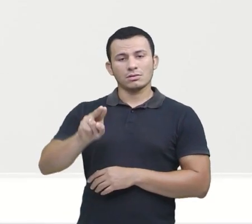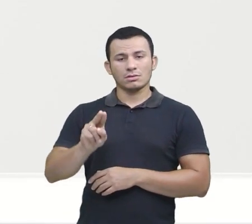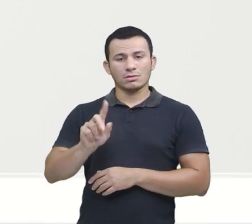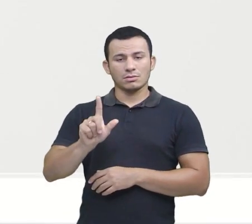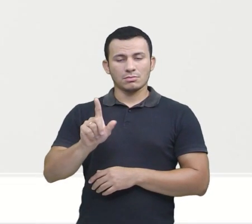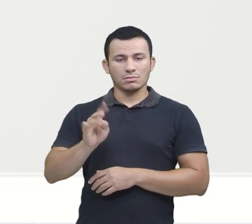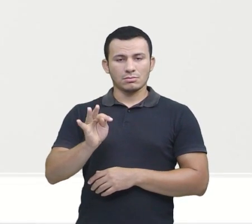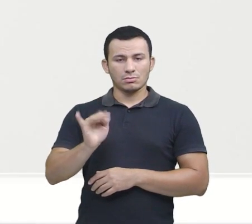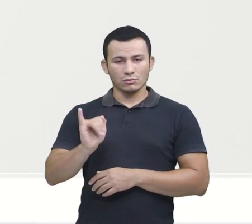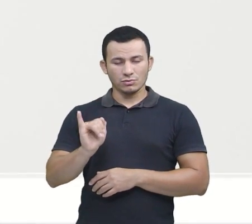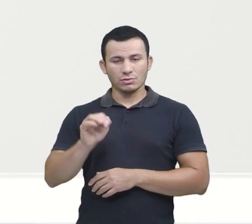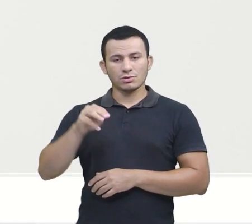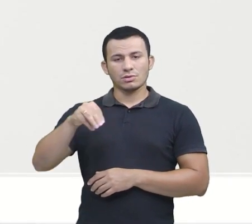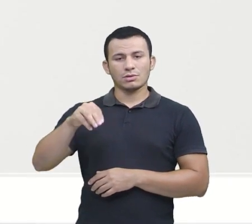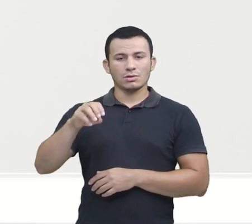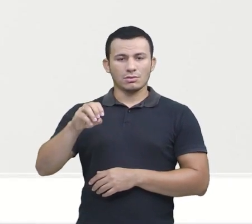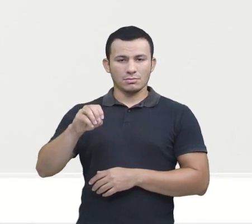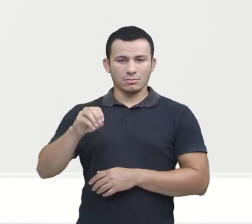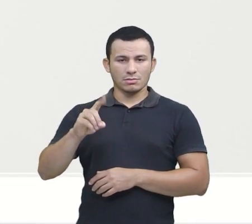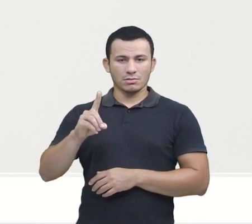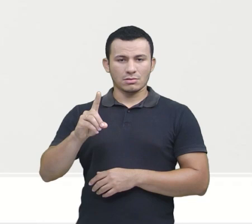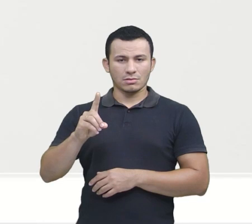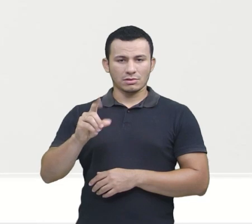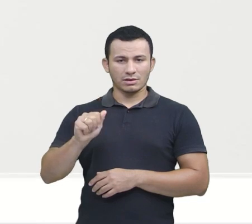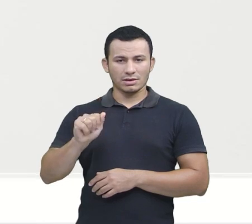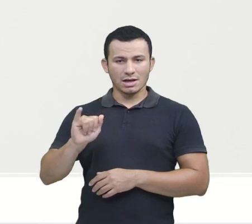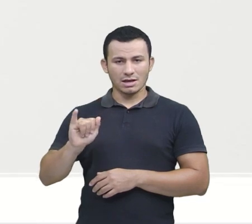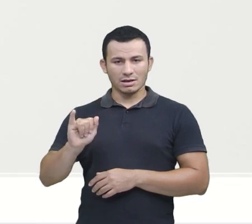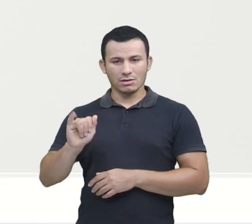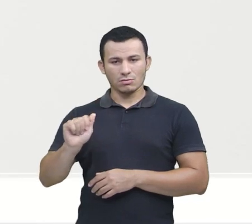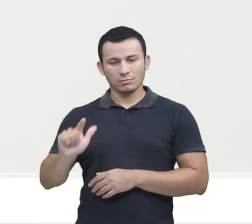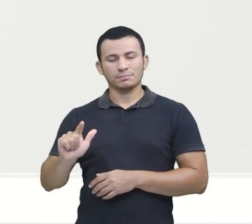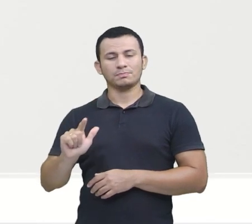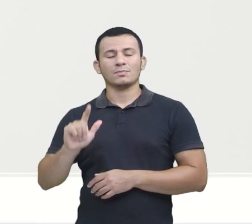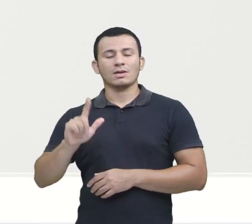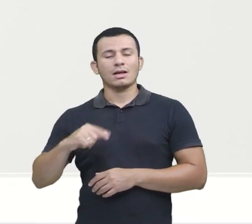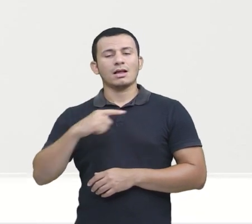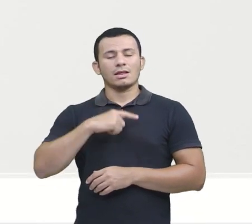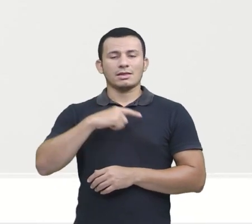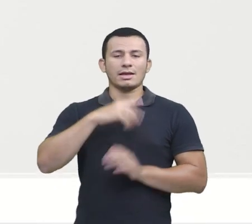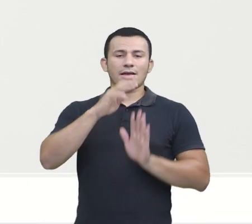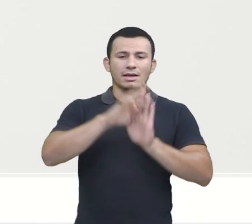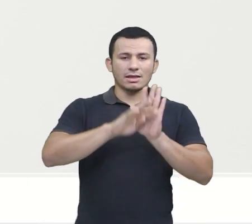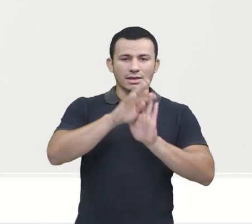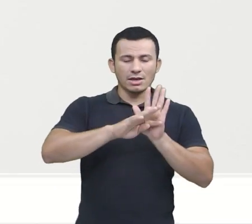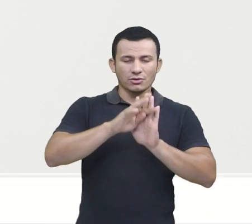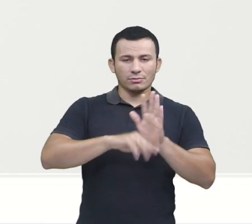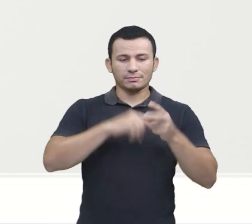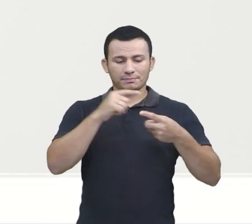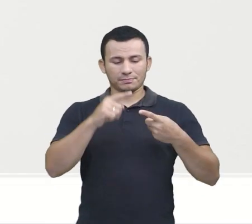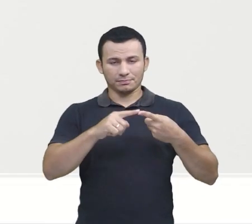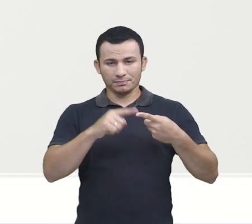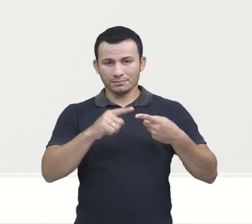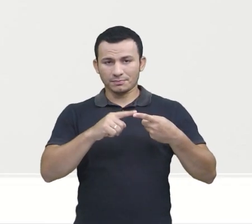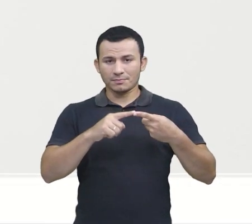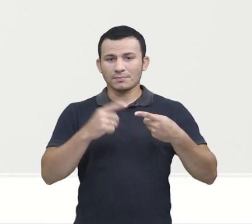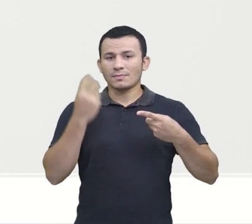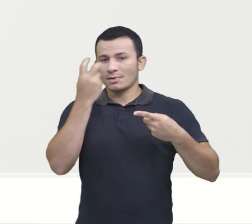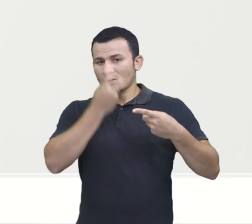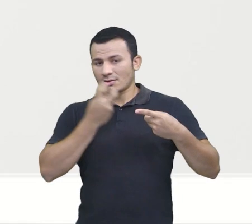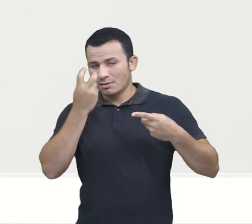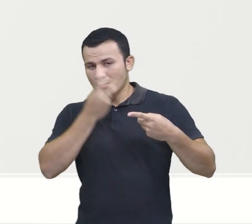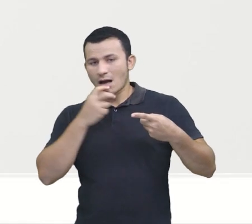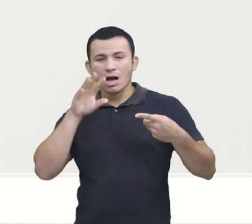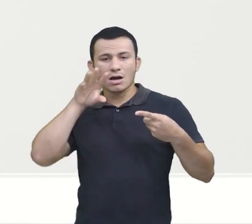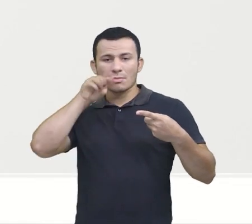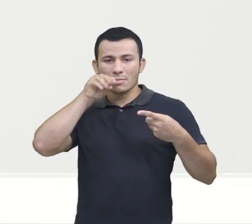multimodais são aqueles que têm composição da linguagem verbal